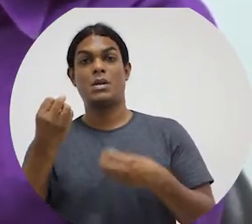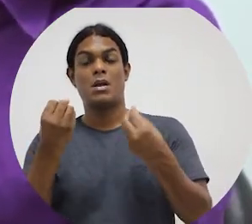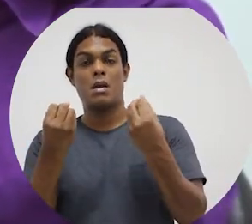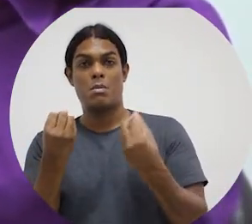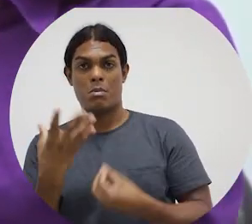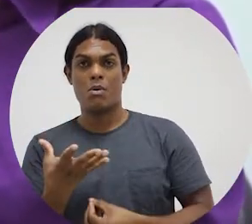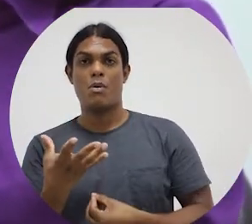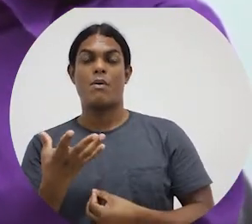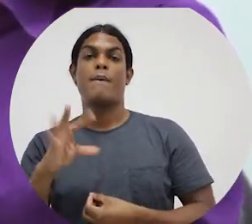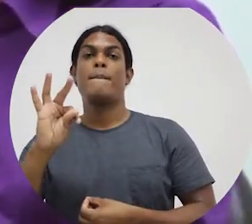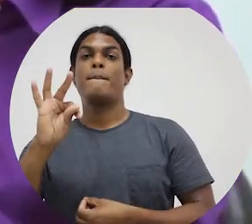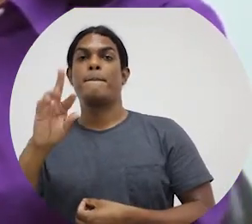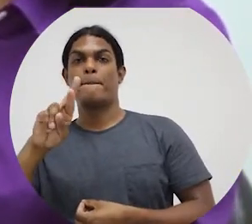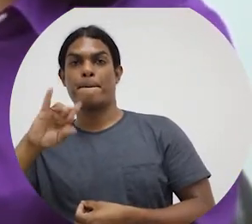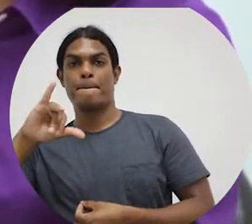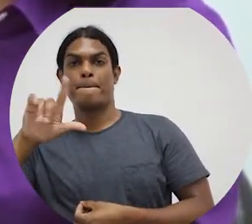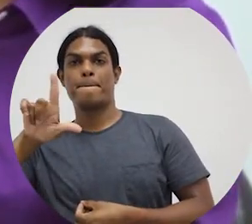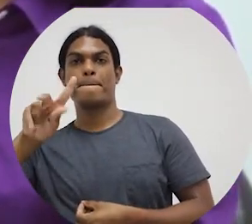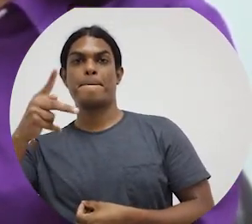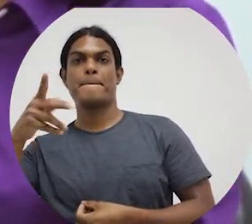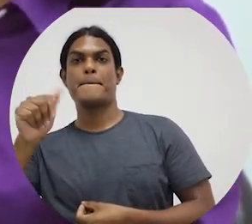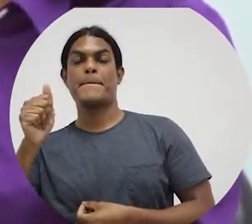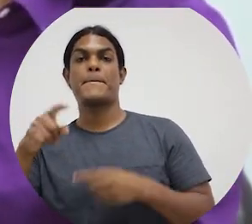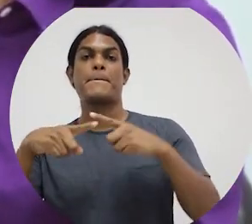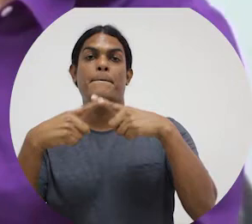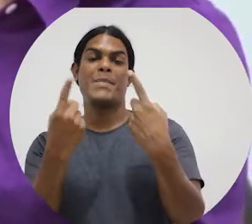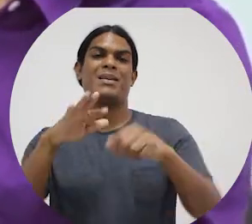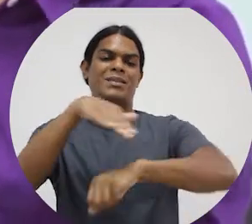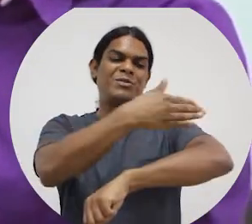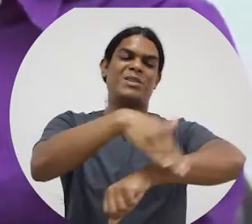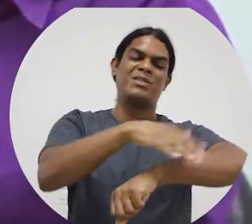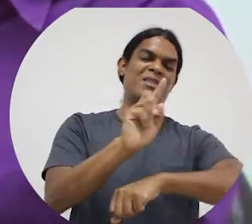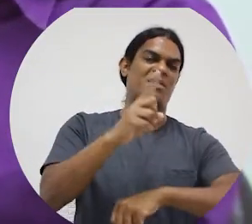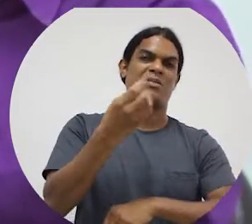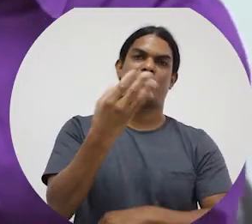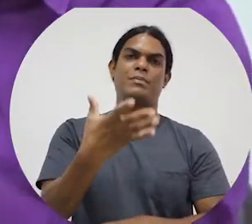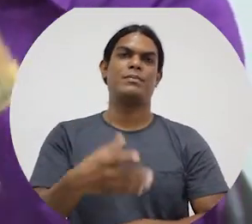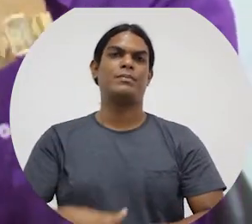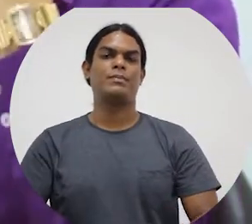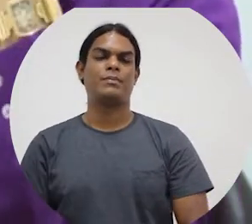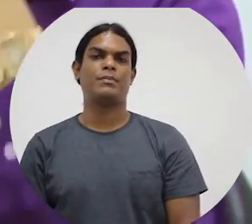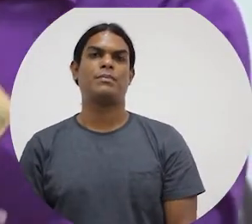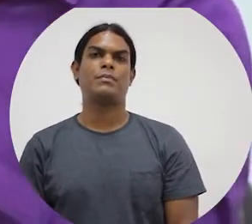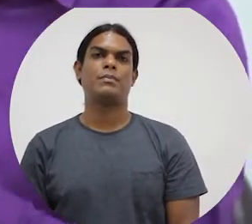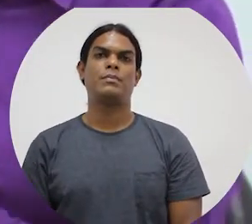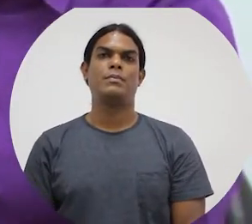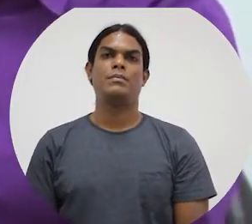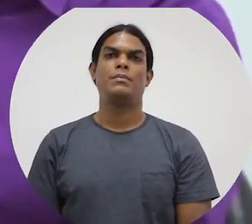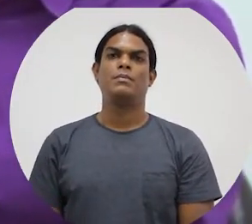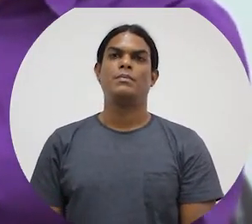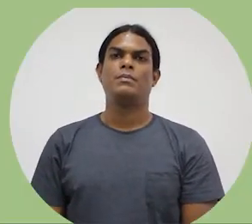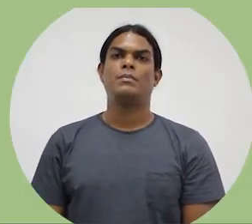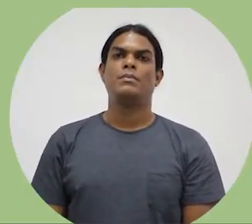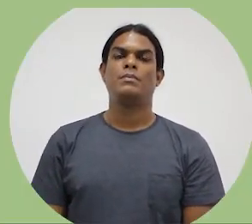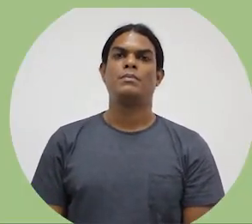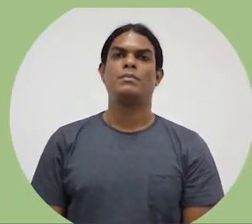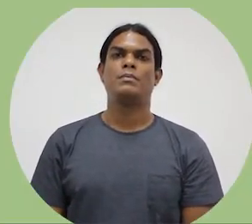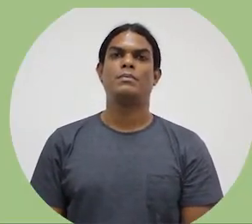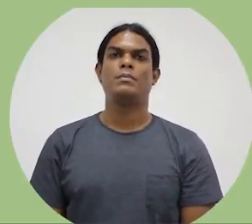estradas. O produto de qualidade para uma pessoa, com qualidade para uma pessoa, pode não ser ter a mesma qualidade para outra